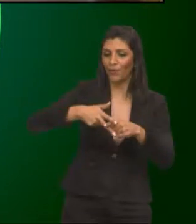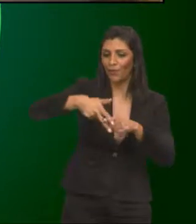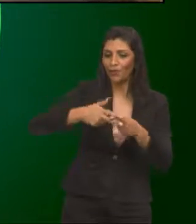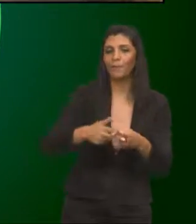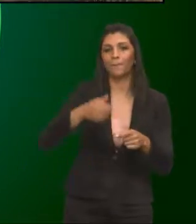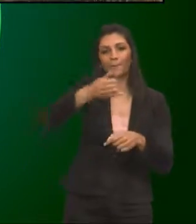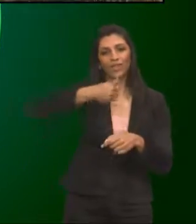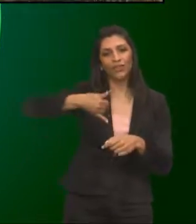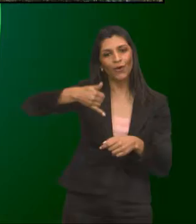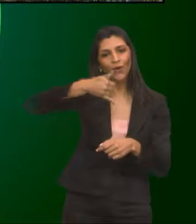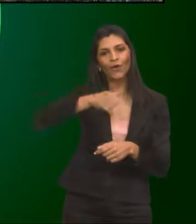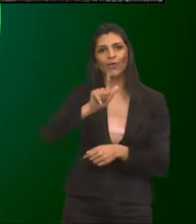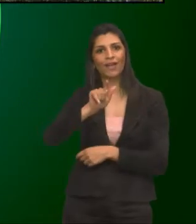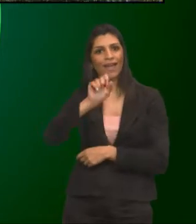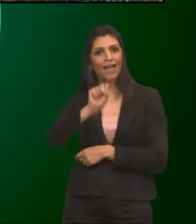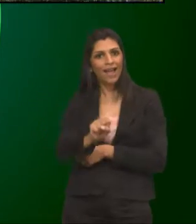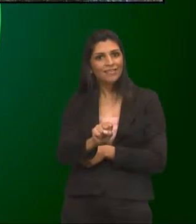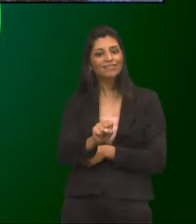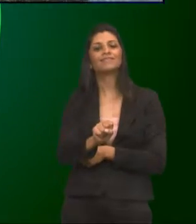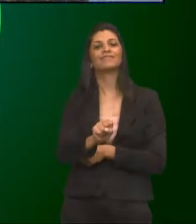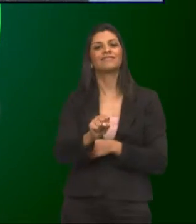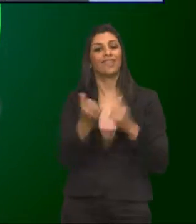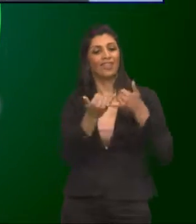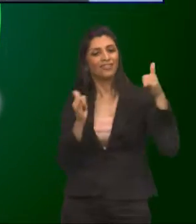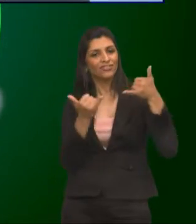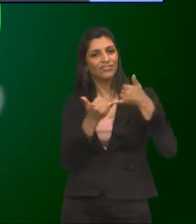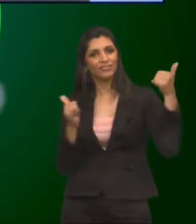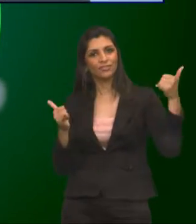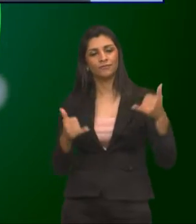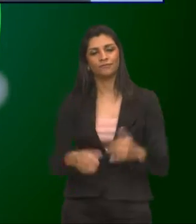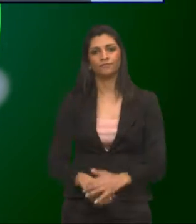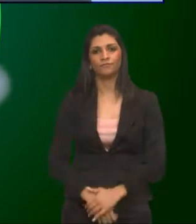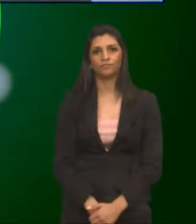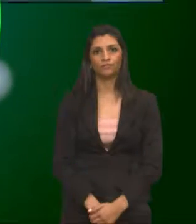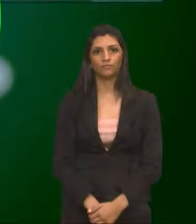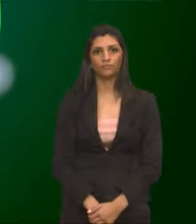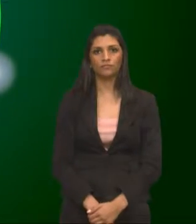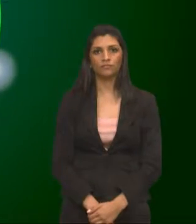mecatrônica, petróleo, gás e energia.